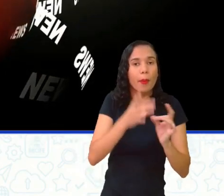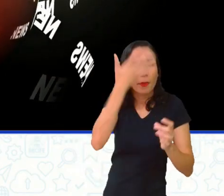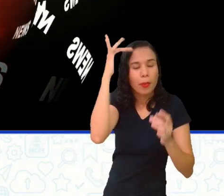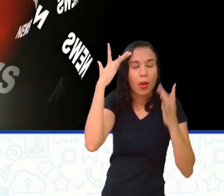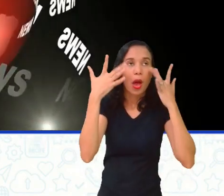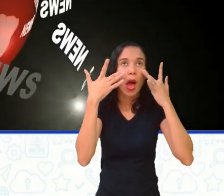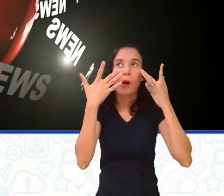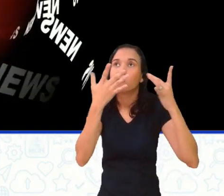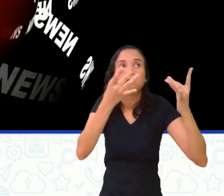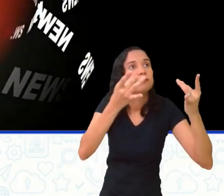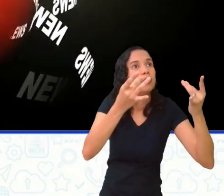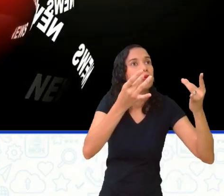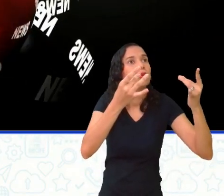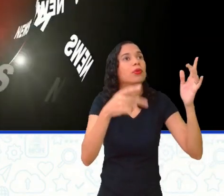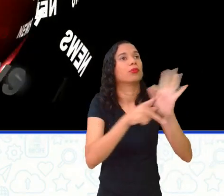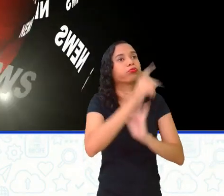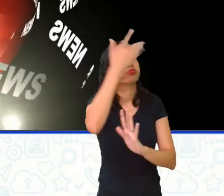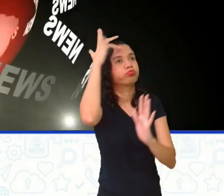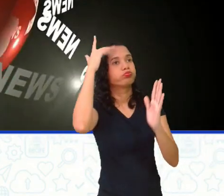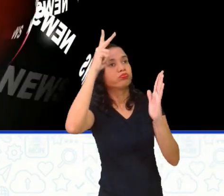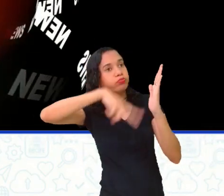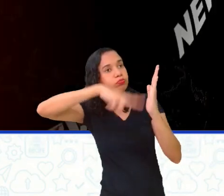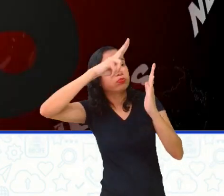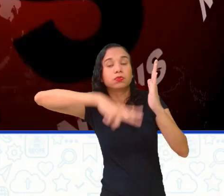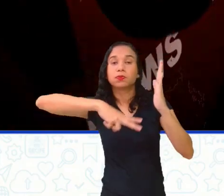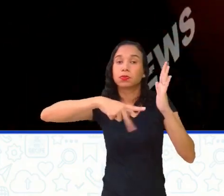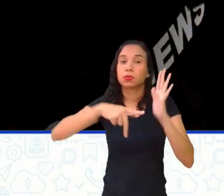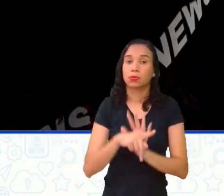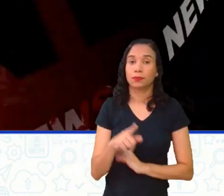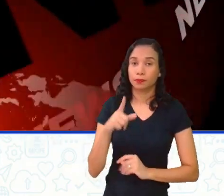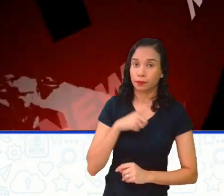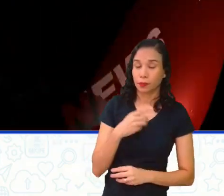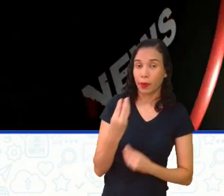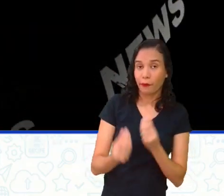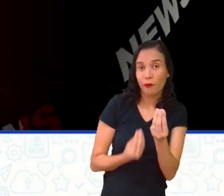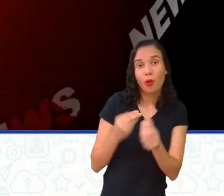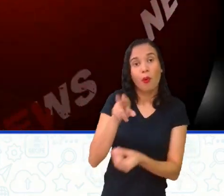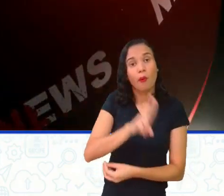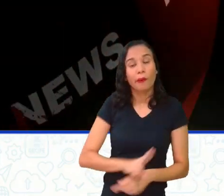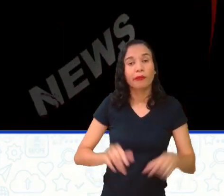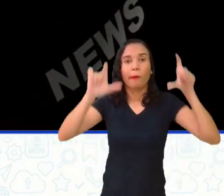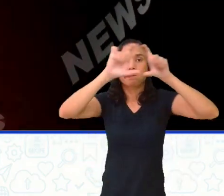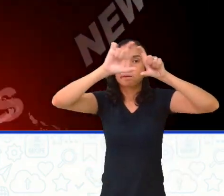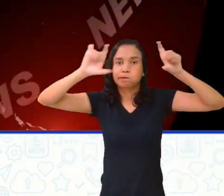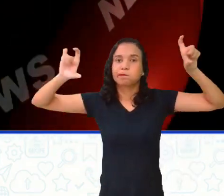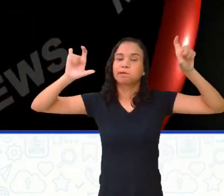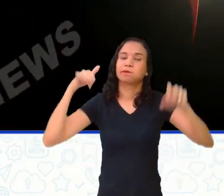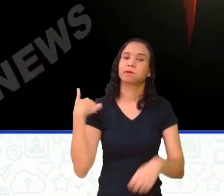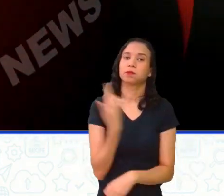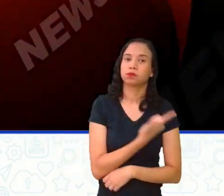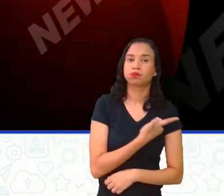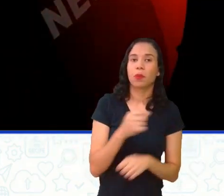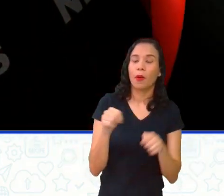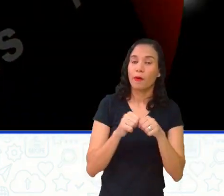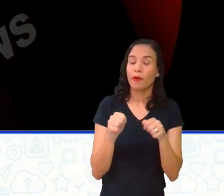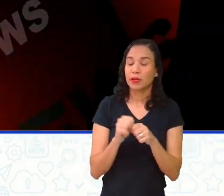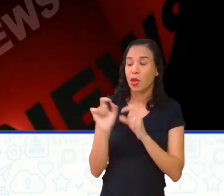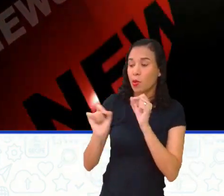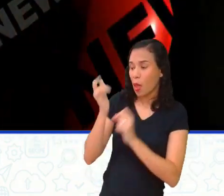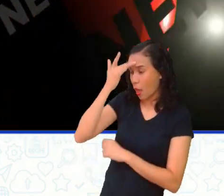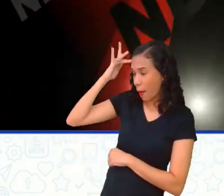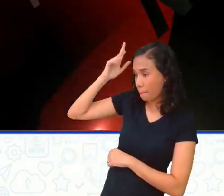chamamento da atenção do leitor para aquela notícia. É através dele que eu vou fazer com que o meu